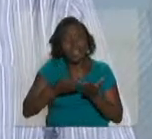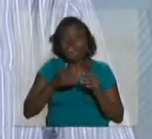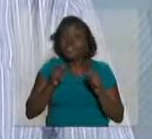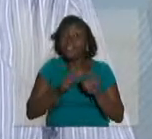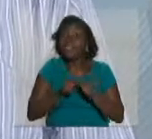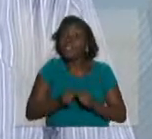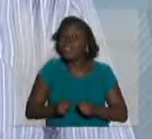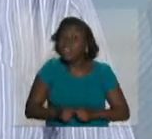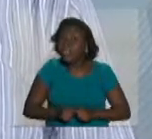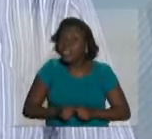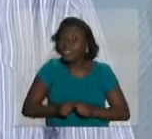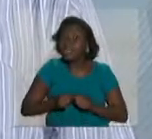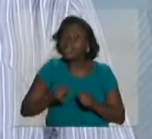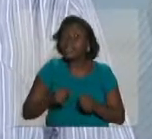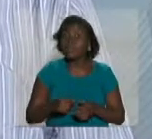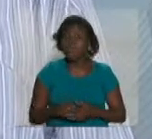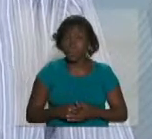fizeram